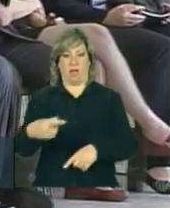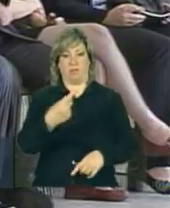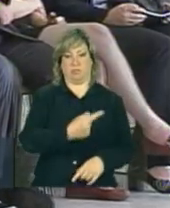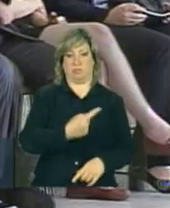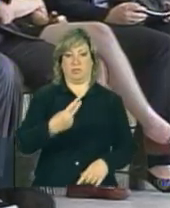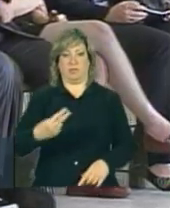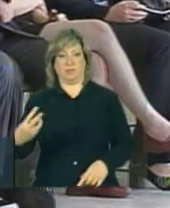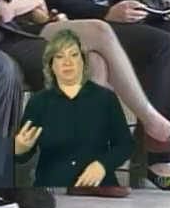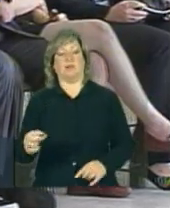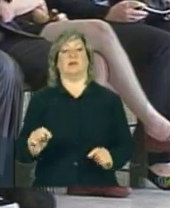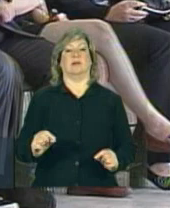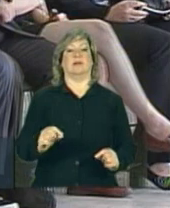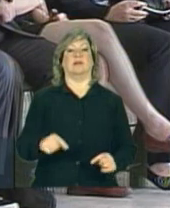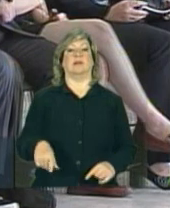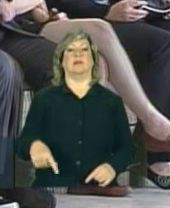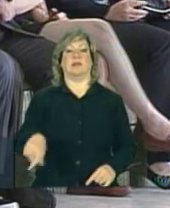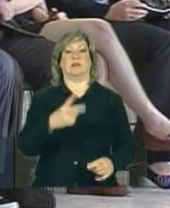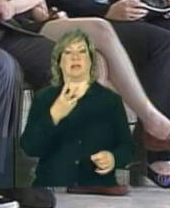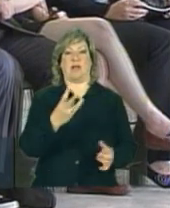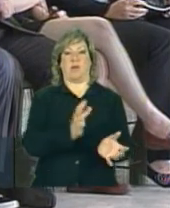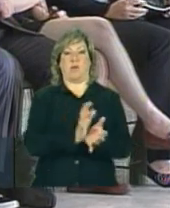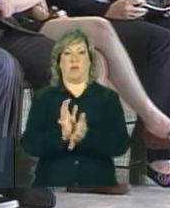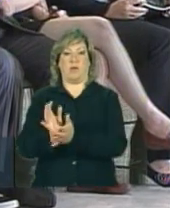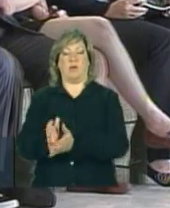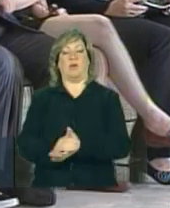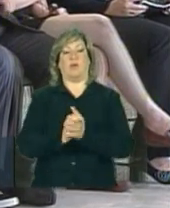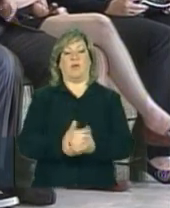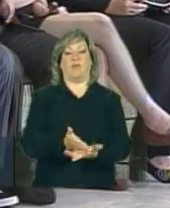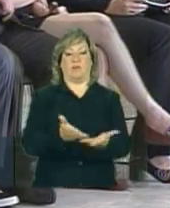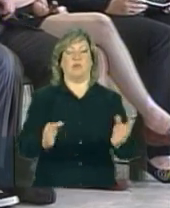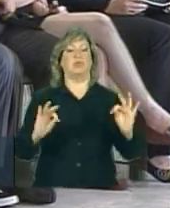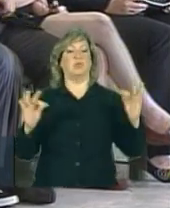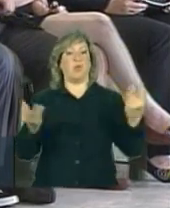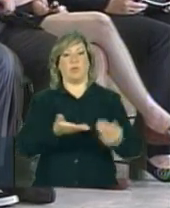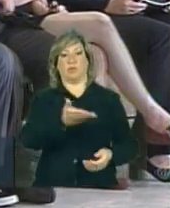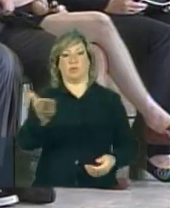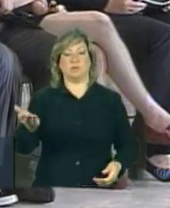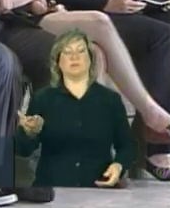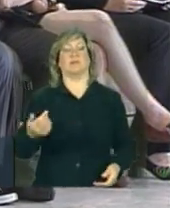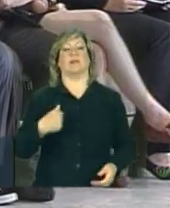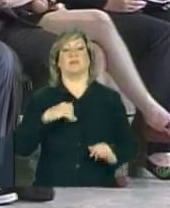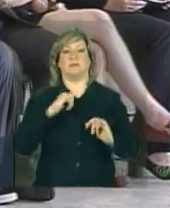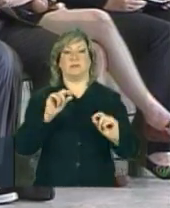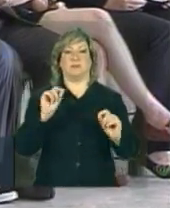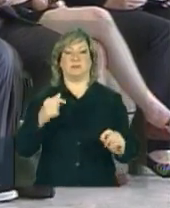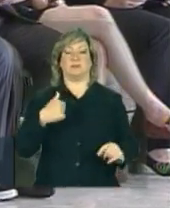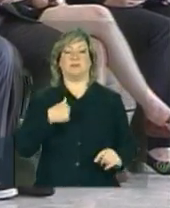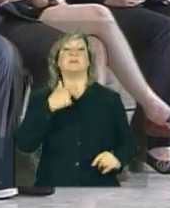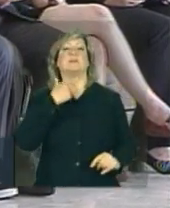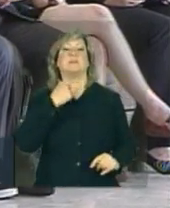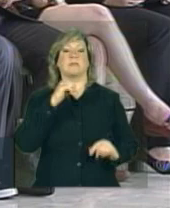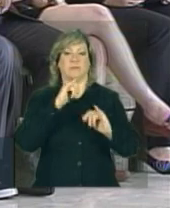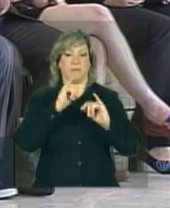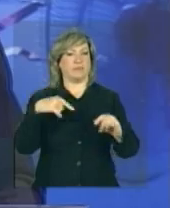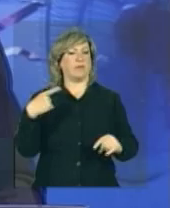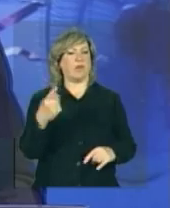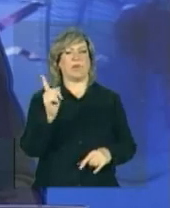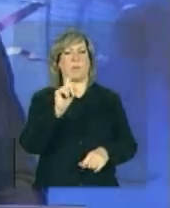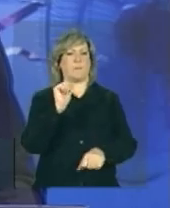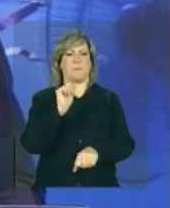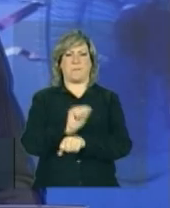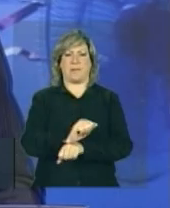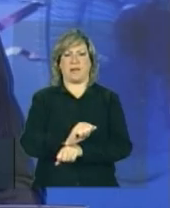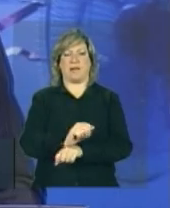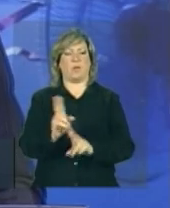nome de vocês, cumprimento todos os demais e saliento a minha intenção de dizer que não se limitem